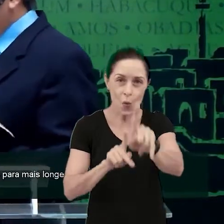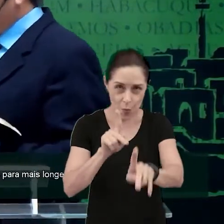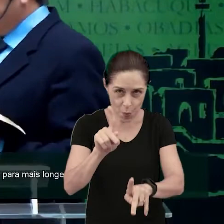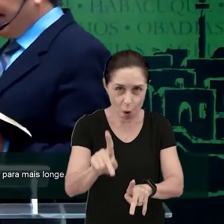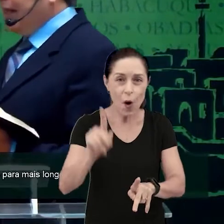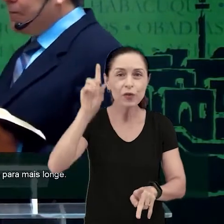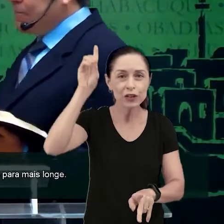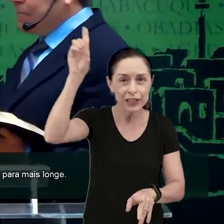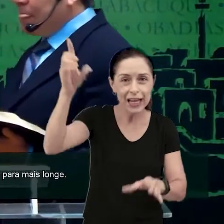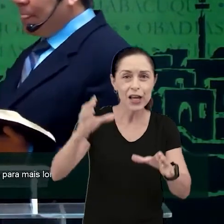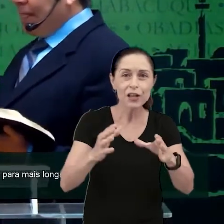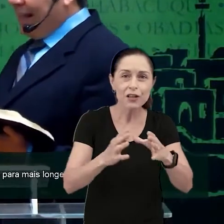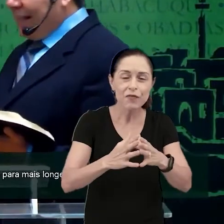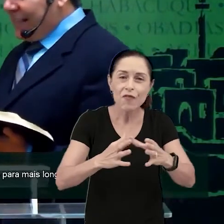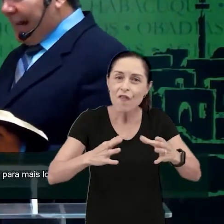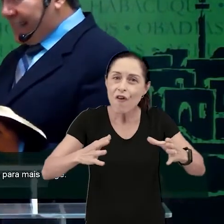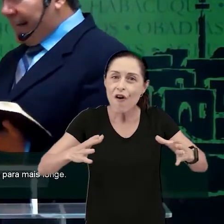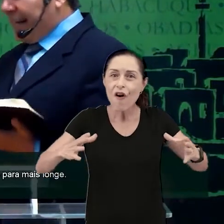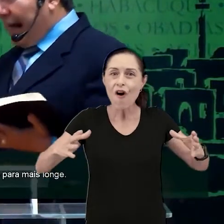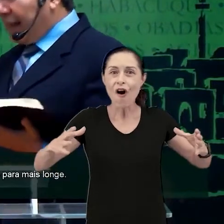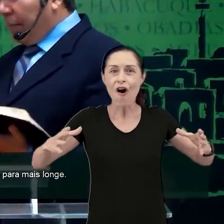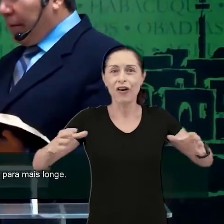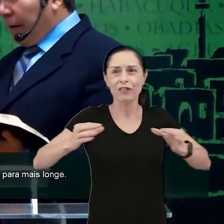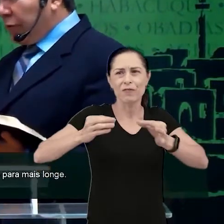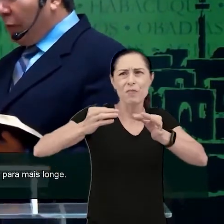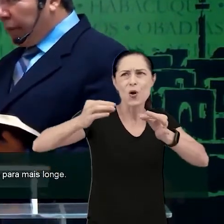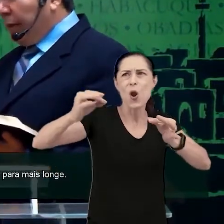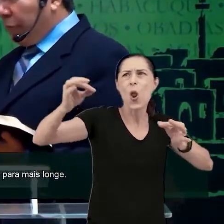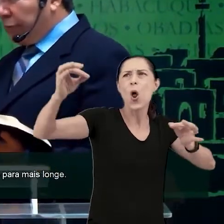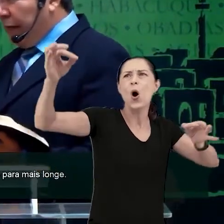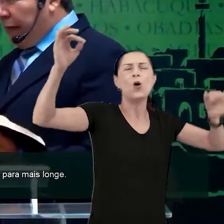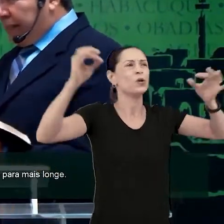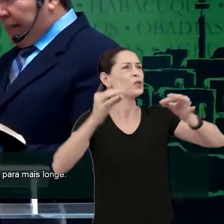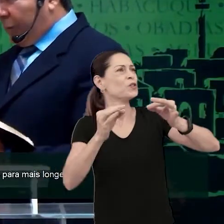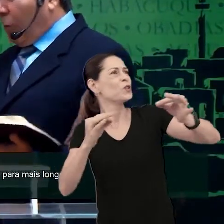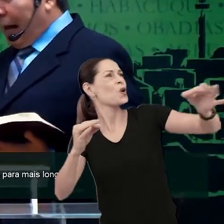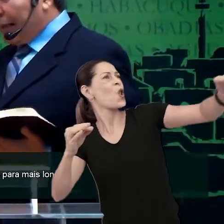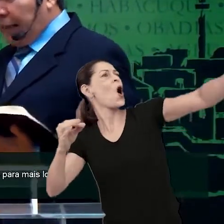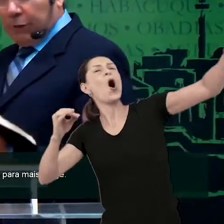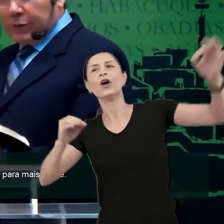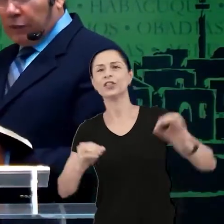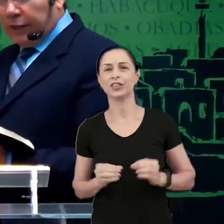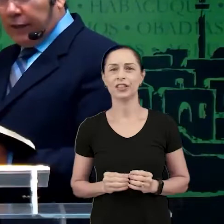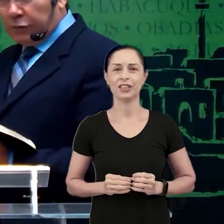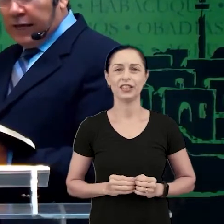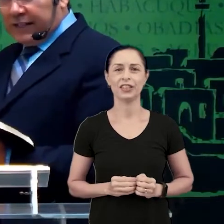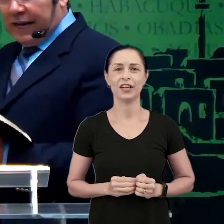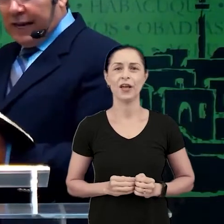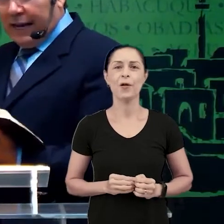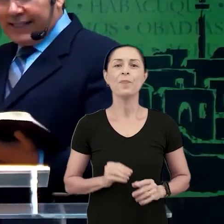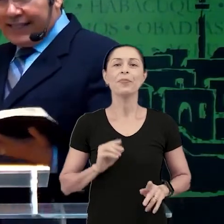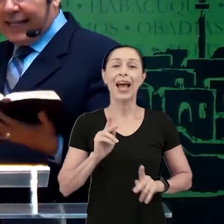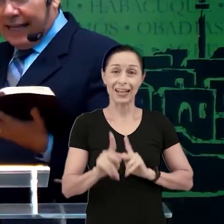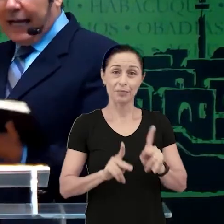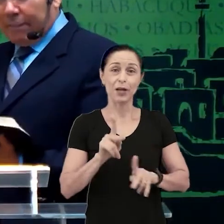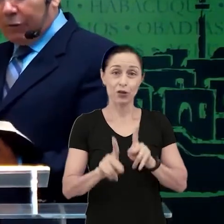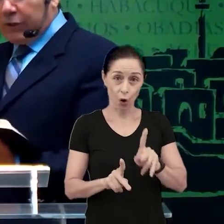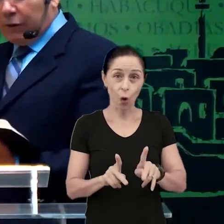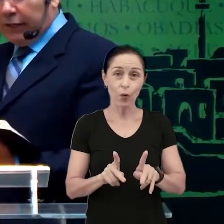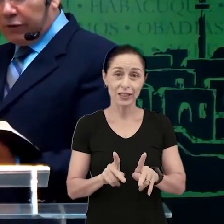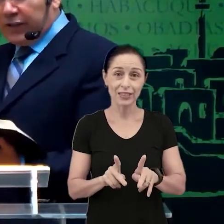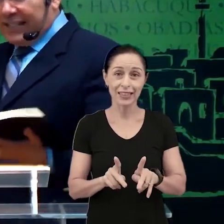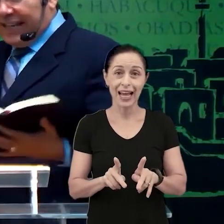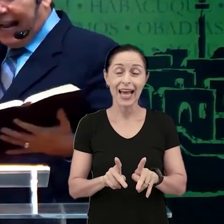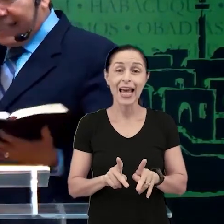olhando para Jerusalém, que será cercada pelos caldeus, será tomada pelos caldeus, será saqueada